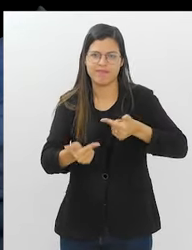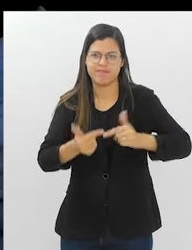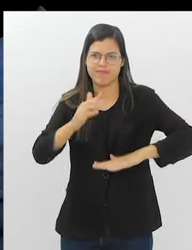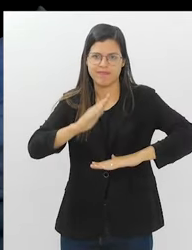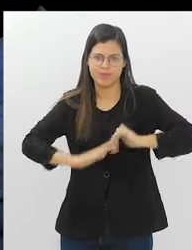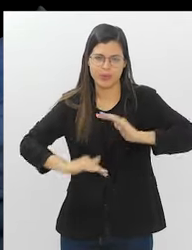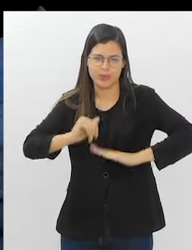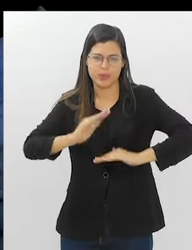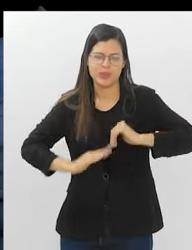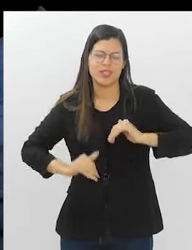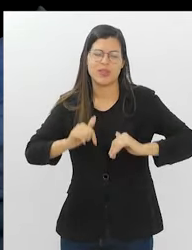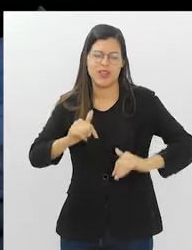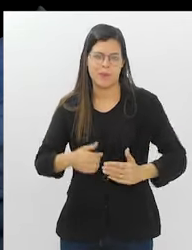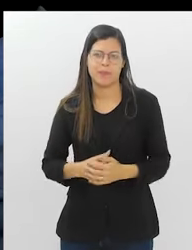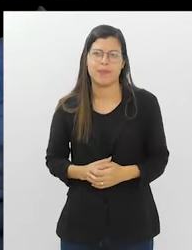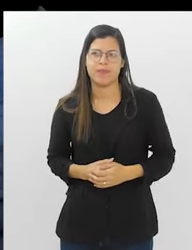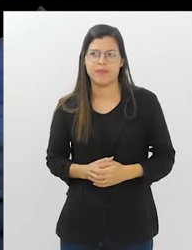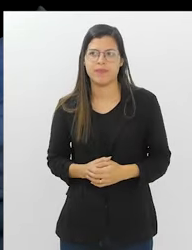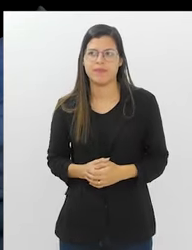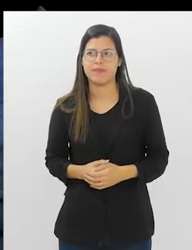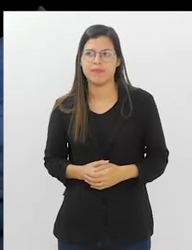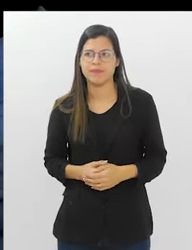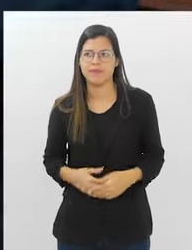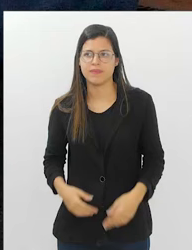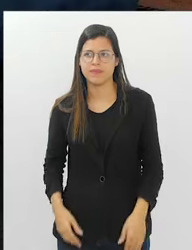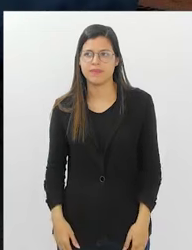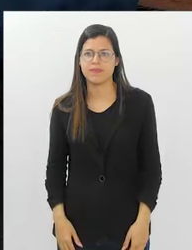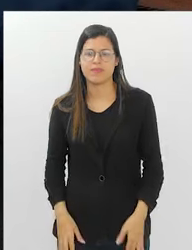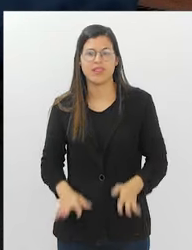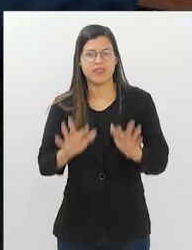de trabalho, dentro da sua profissão.